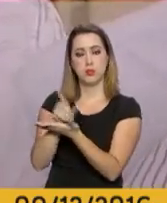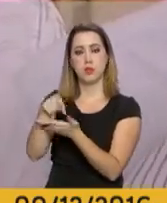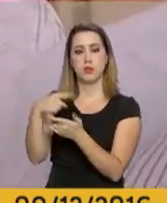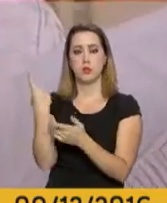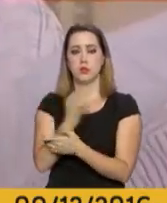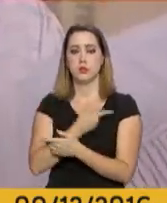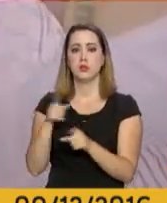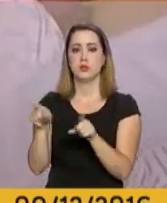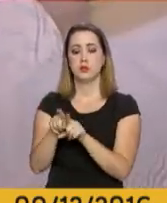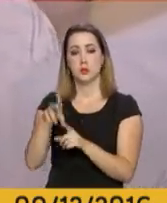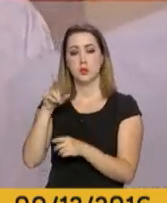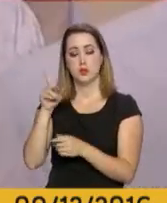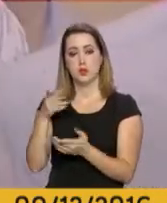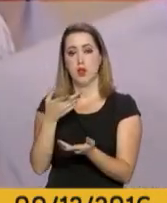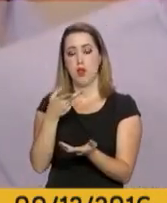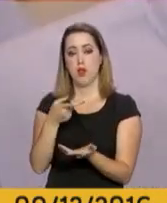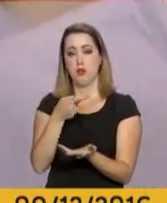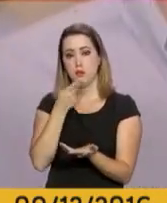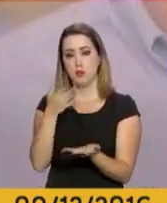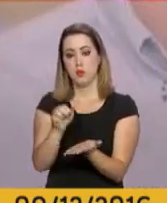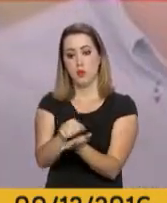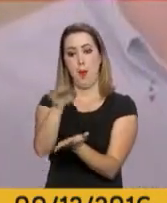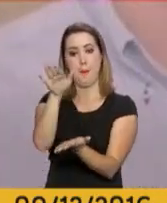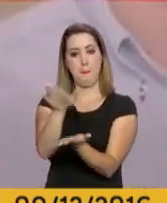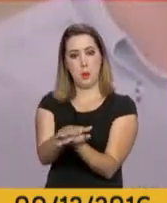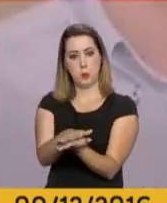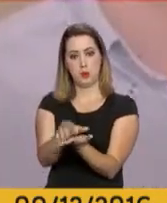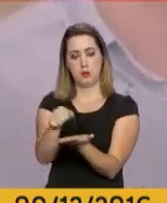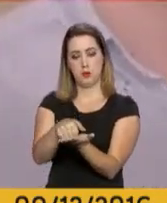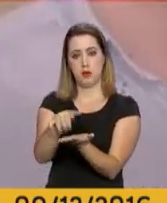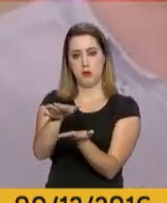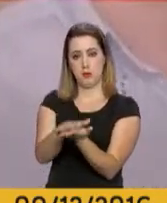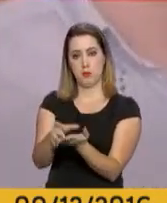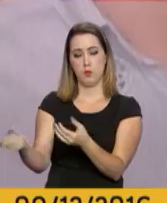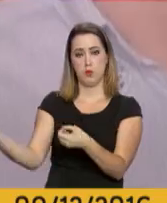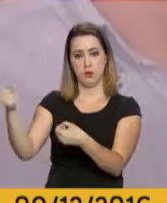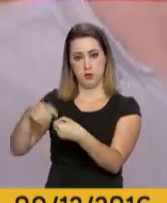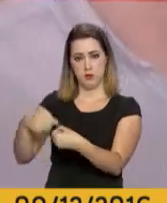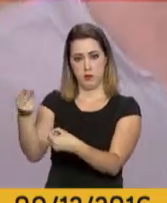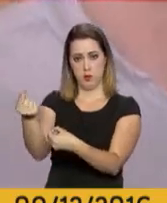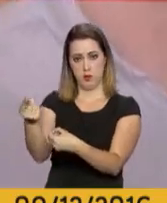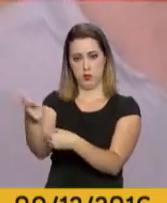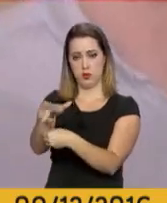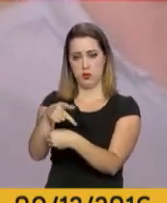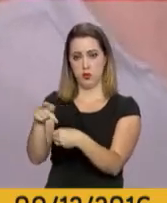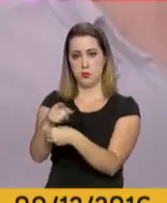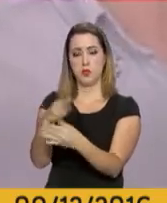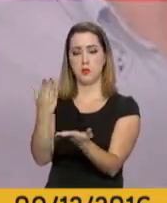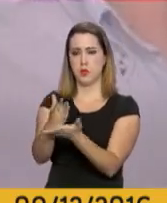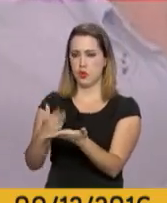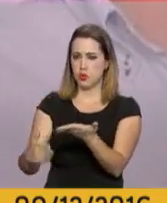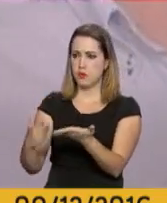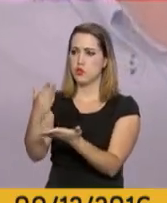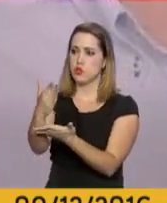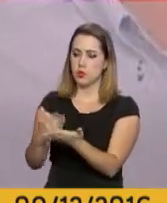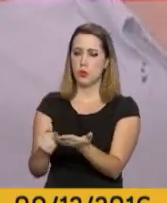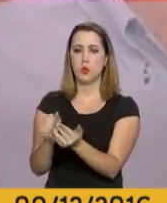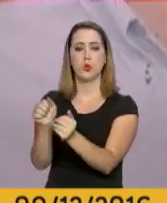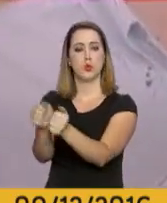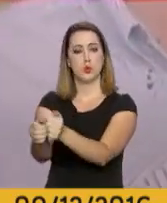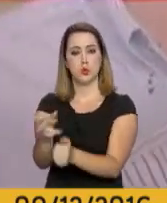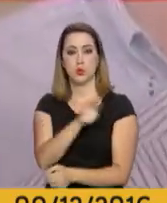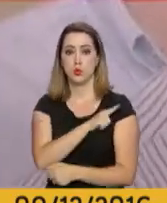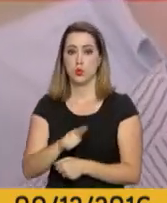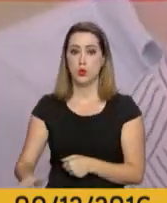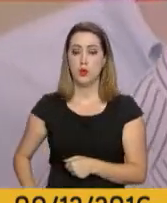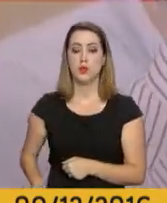que também no tocante à multa sobre a qual havia uma dúvida esta multa será partilhada também com os governadores e até devo registrar acho